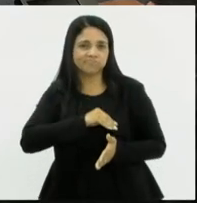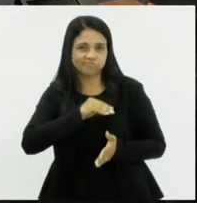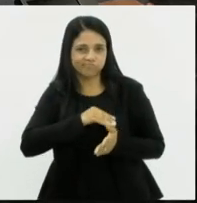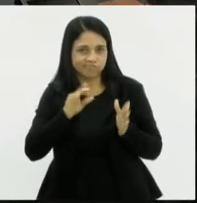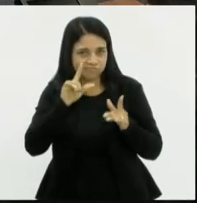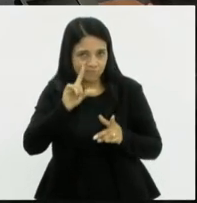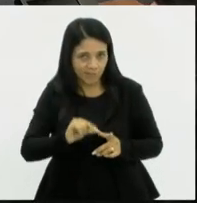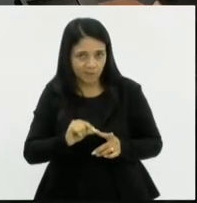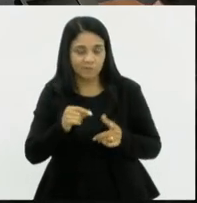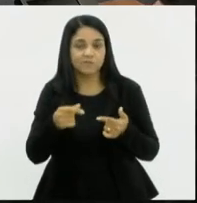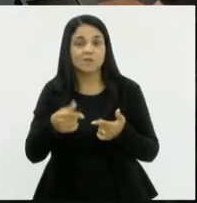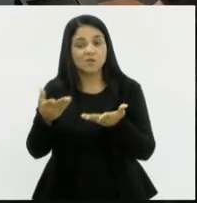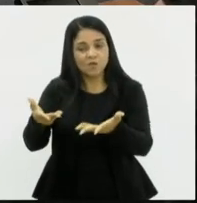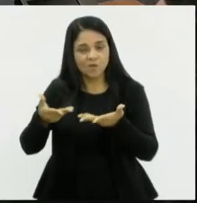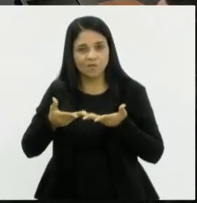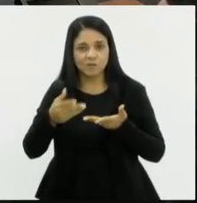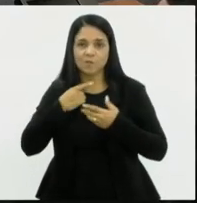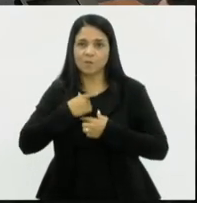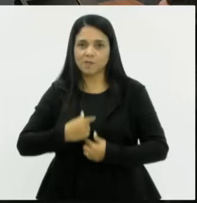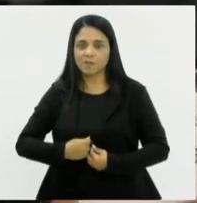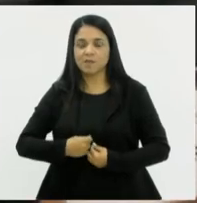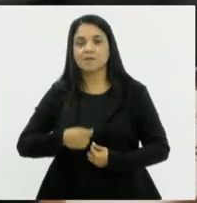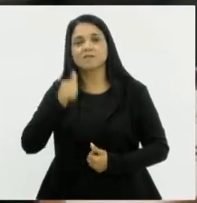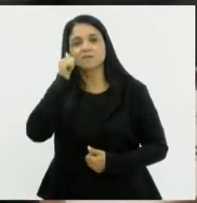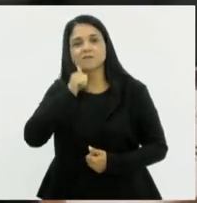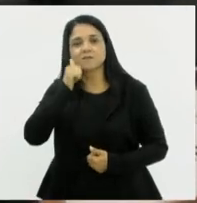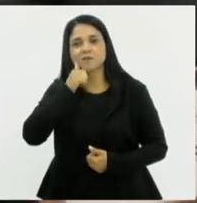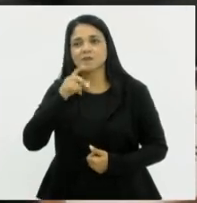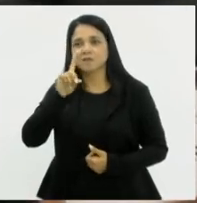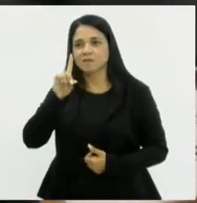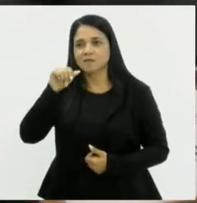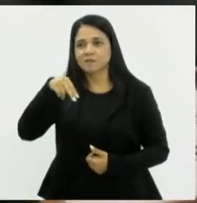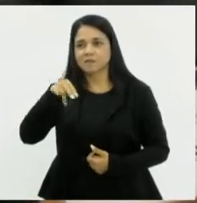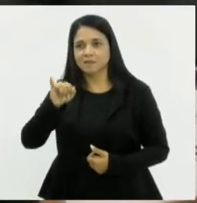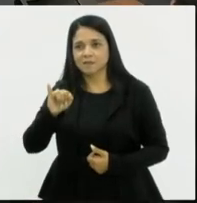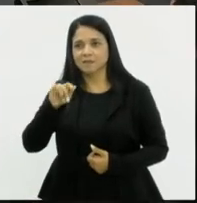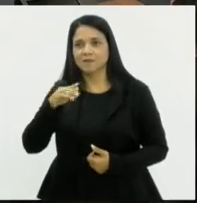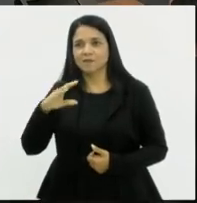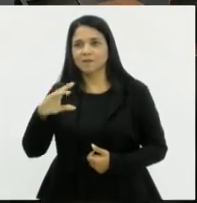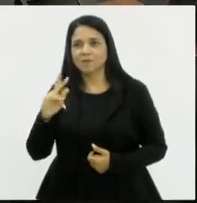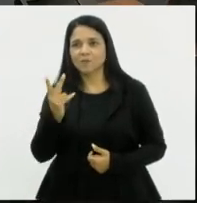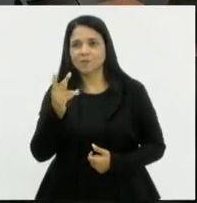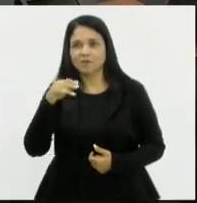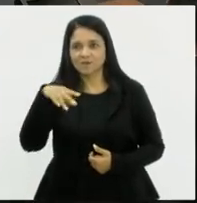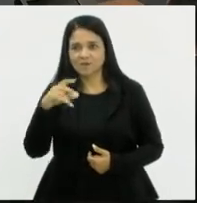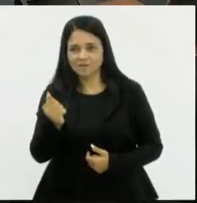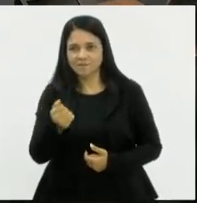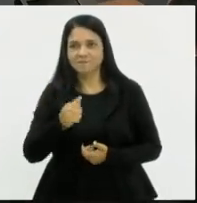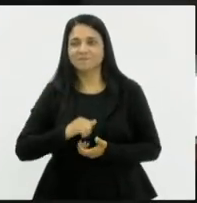para receber sua medalha a senhora Dani Cunha.